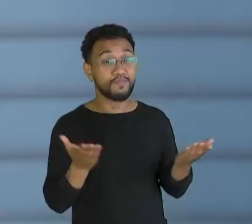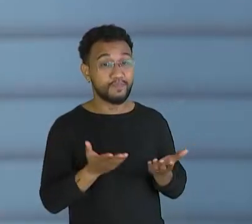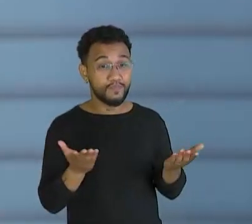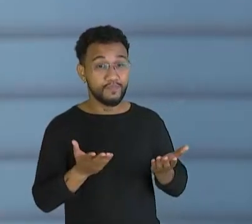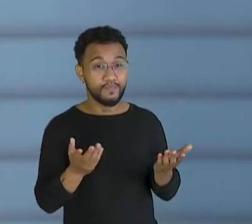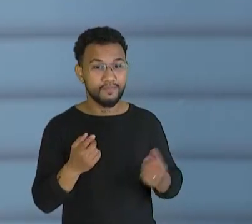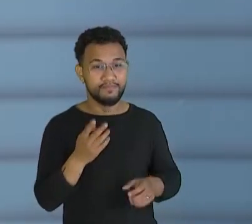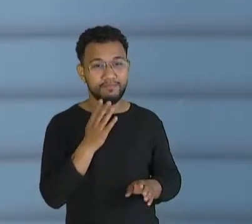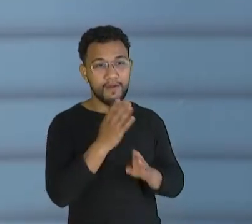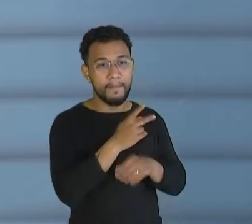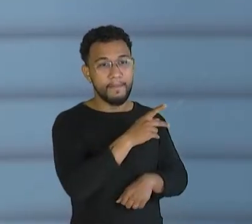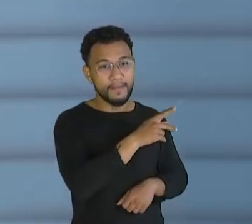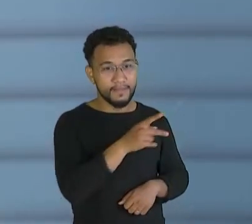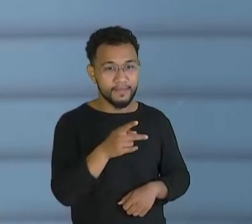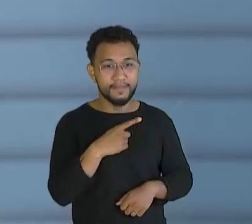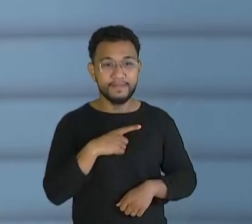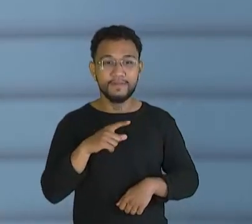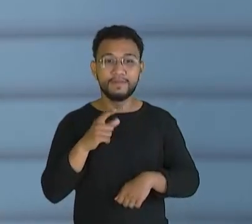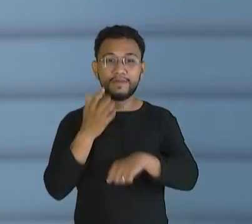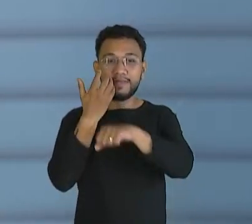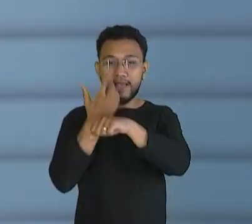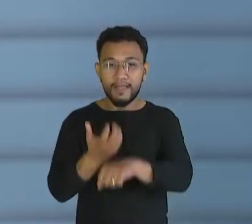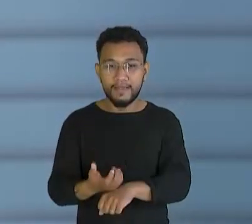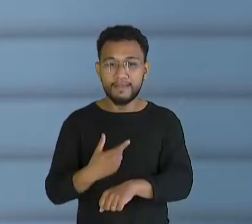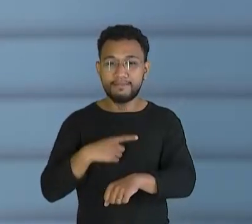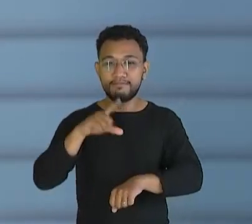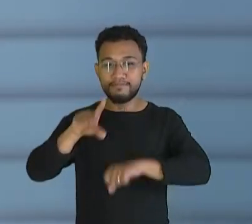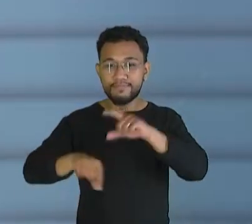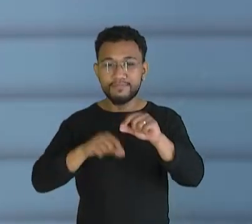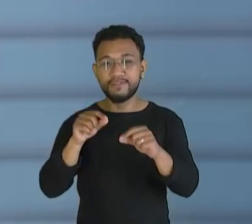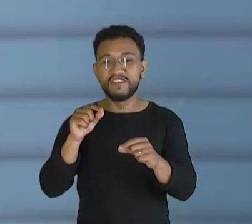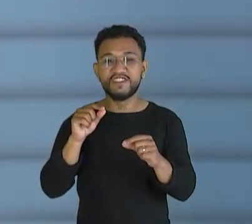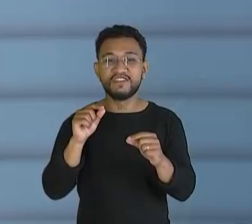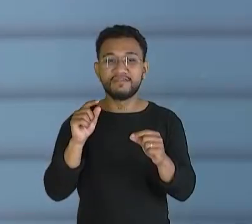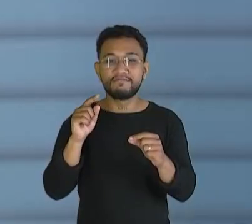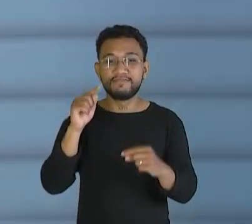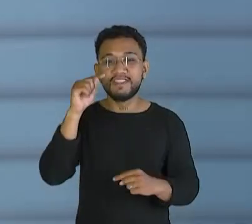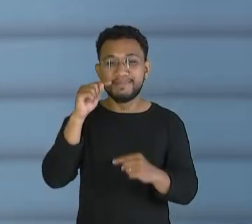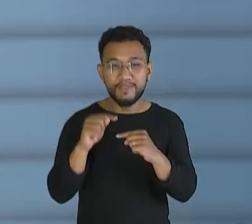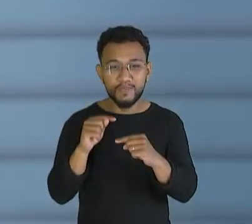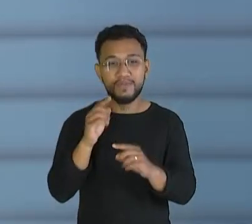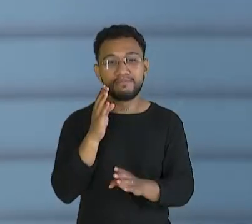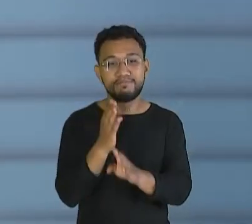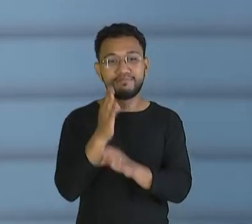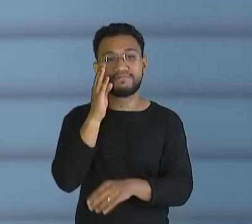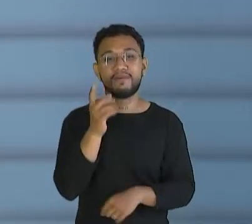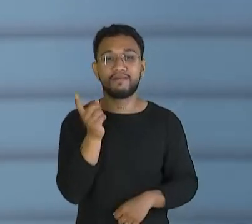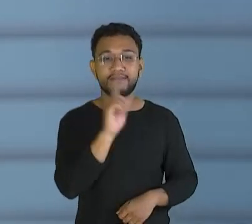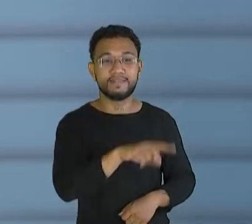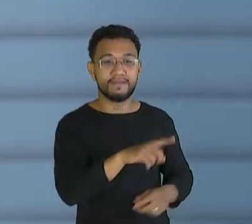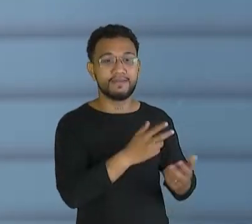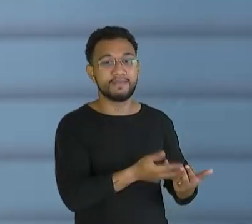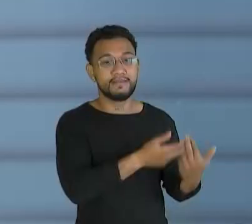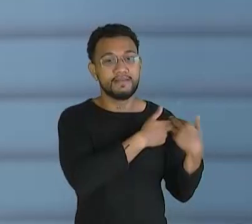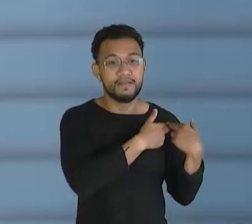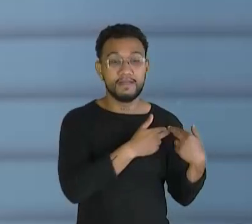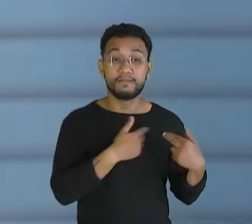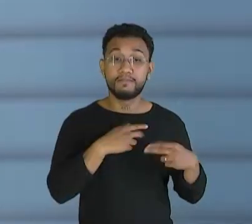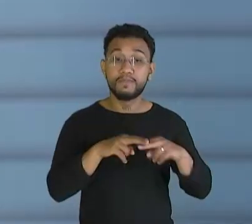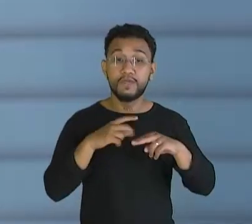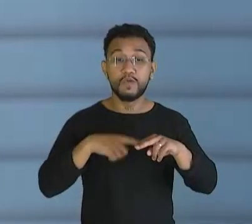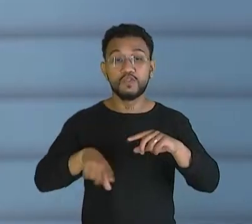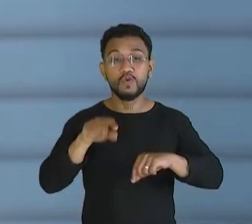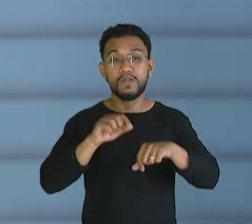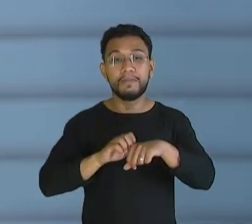presidência, eu peguei poucas cadeiras, porque exige muito trabalho na diretoria, então, normalmente, eu estudo mais à noite. À noite, tá bom.